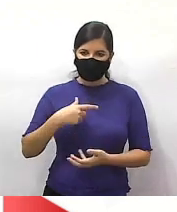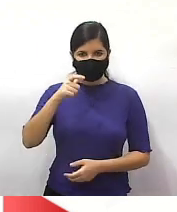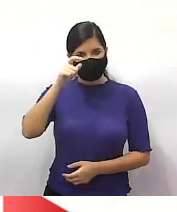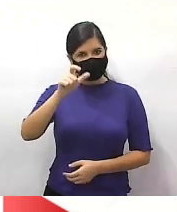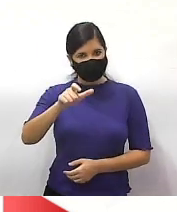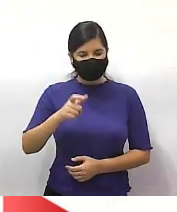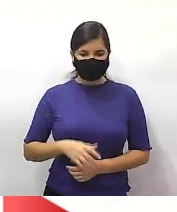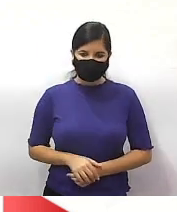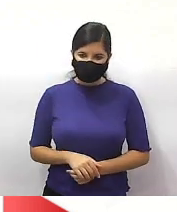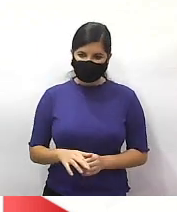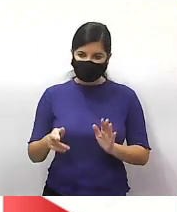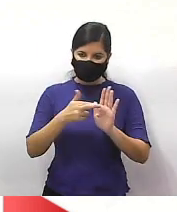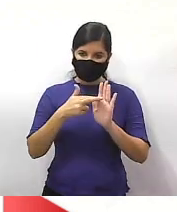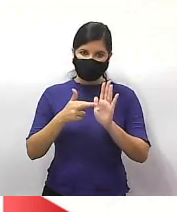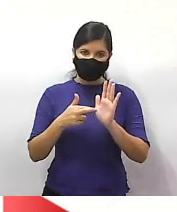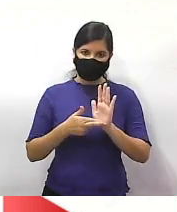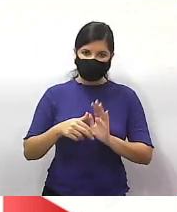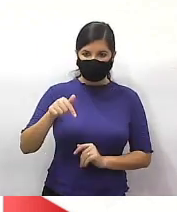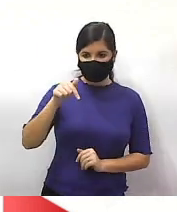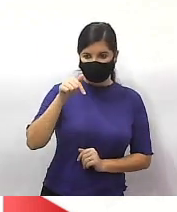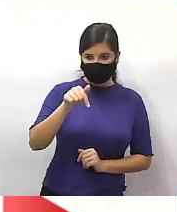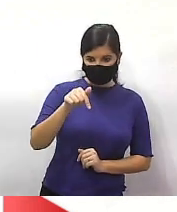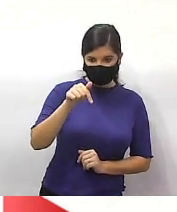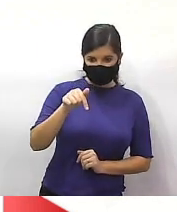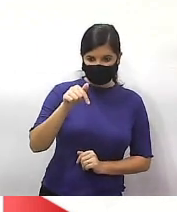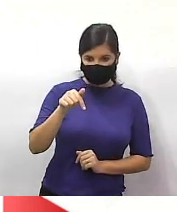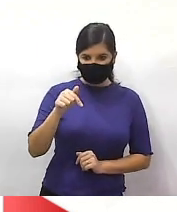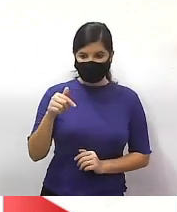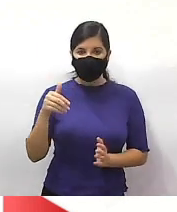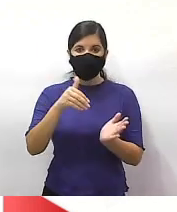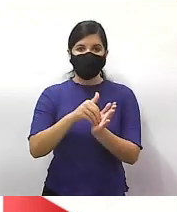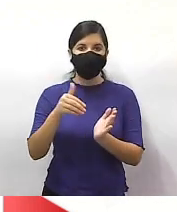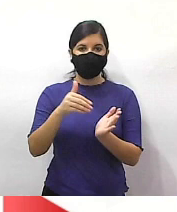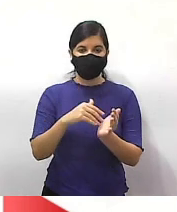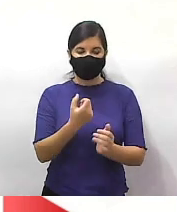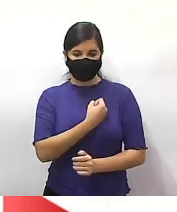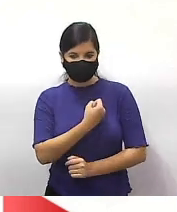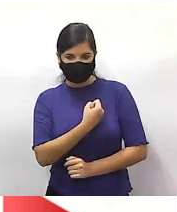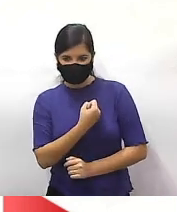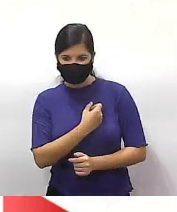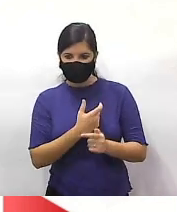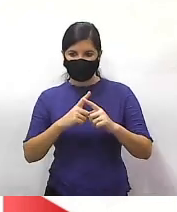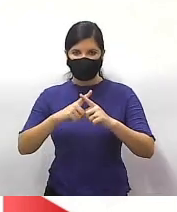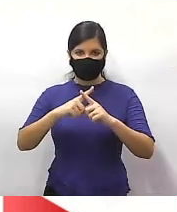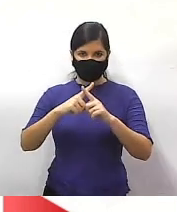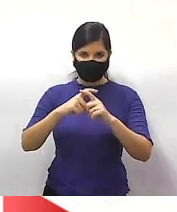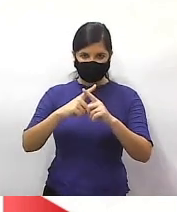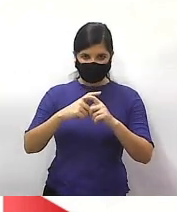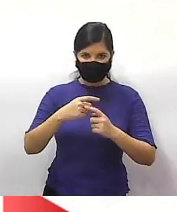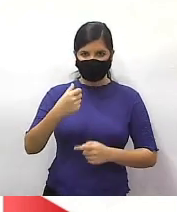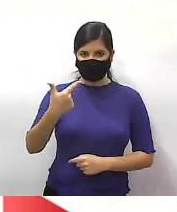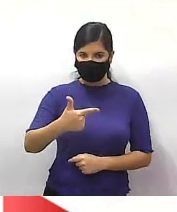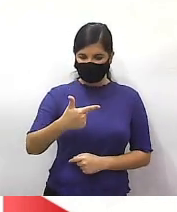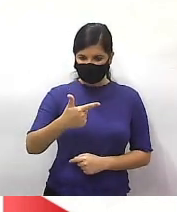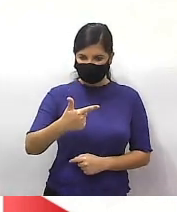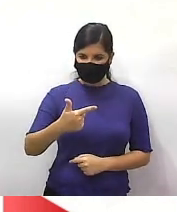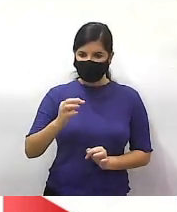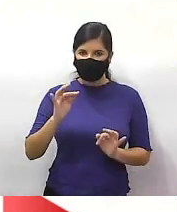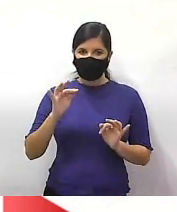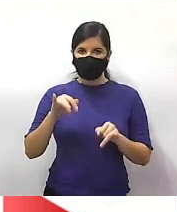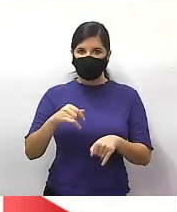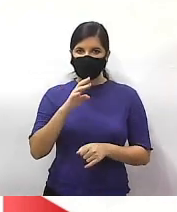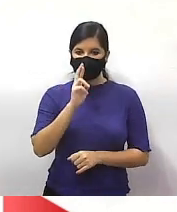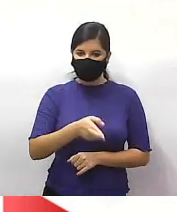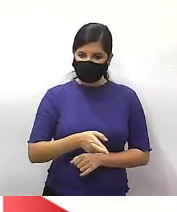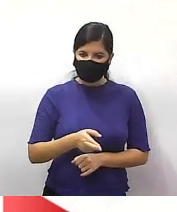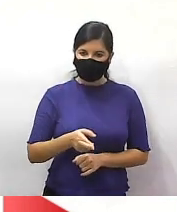interessante. A regra do número 7, eu vou pegar o último algarismo, multiplicar por 2 e o resultado